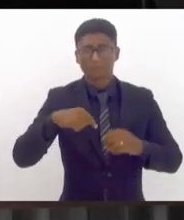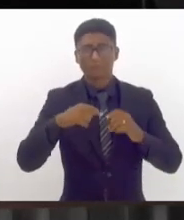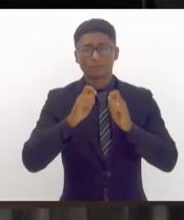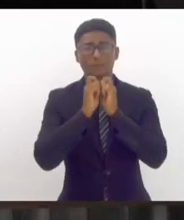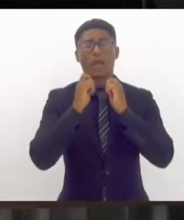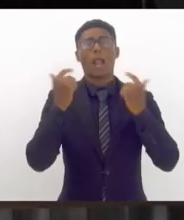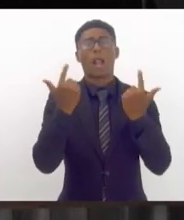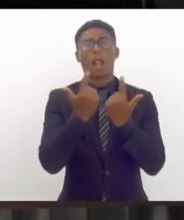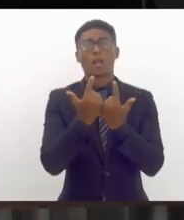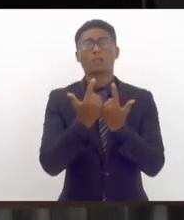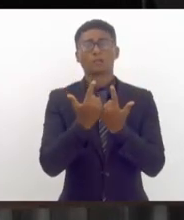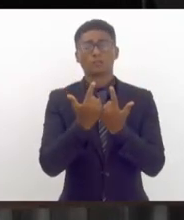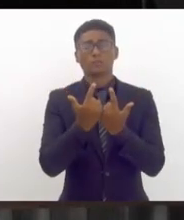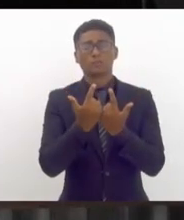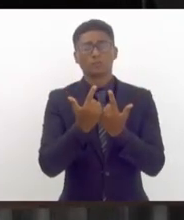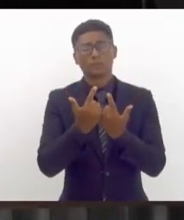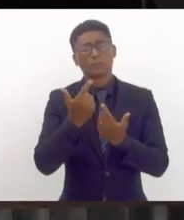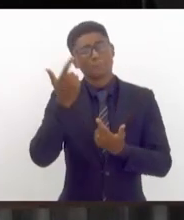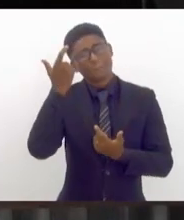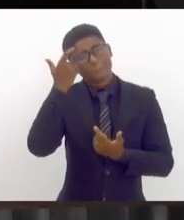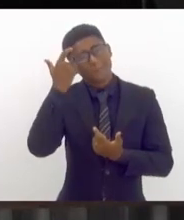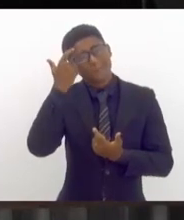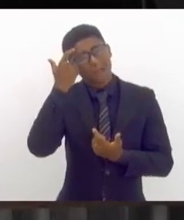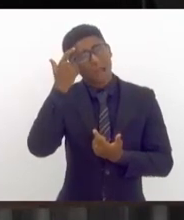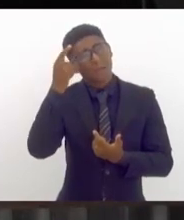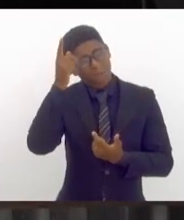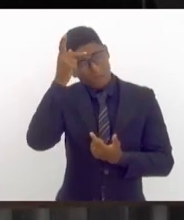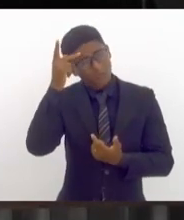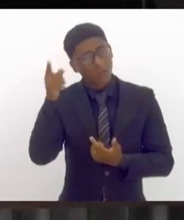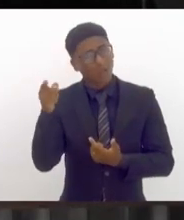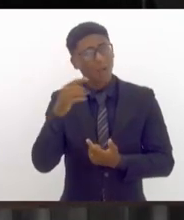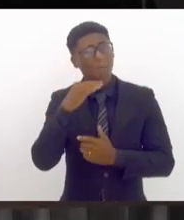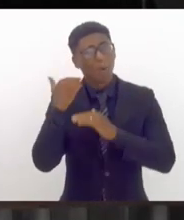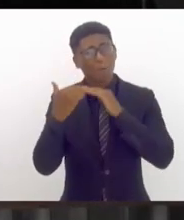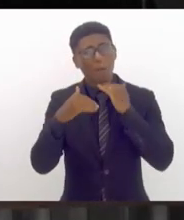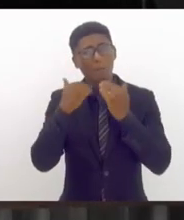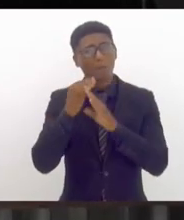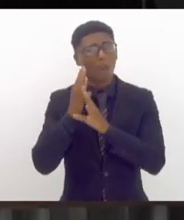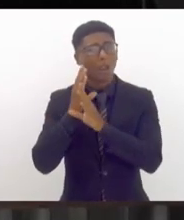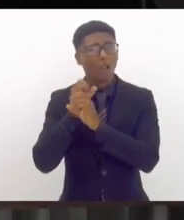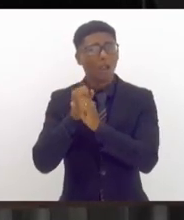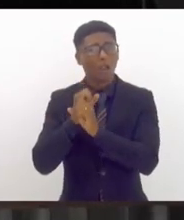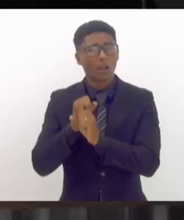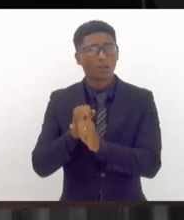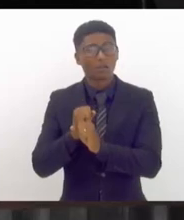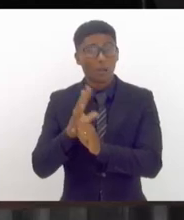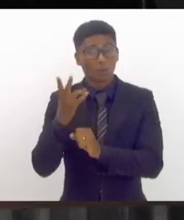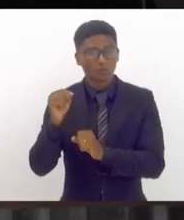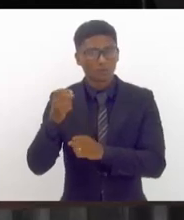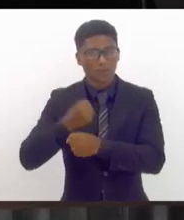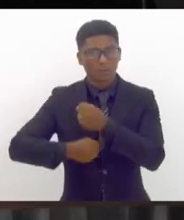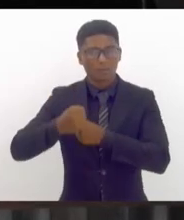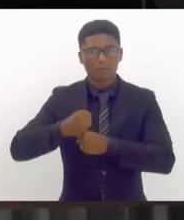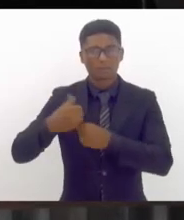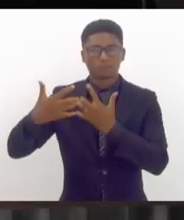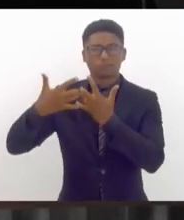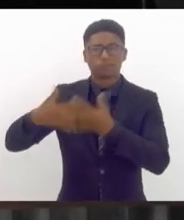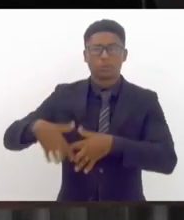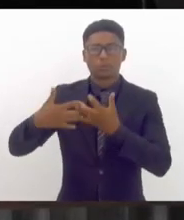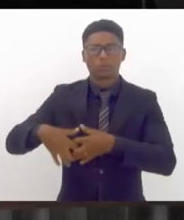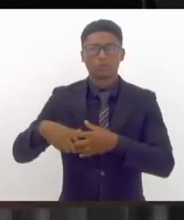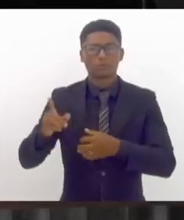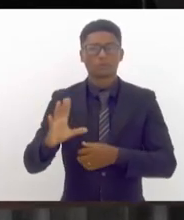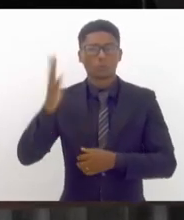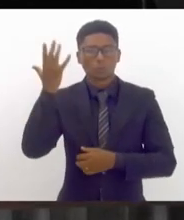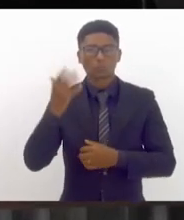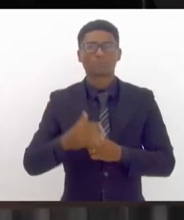próximas décadas contando os nossos mortos, como nós contamos em Petrópolis no ano passado, com as